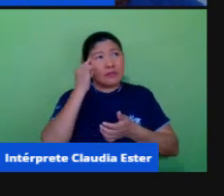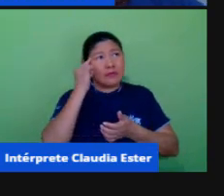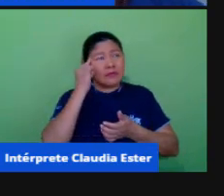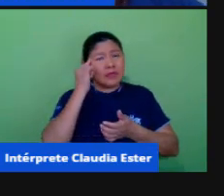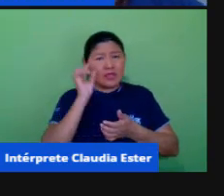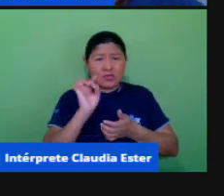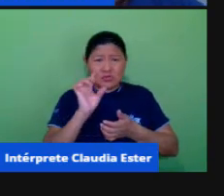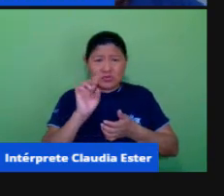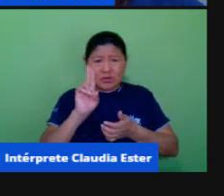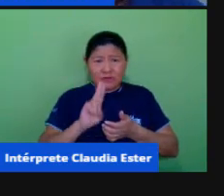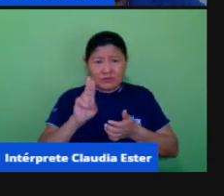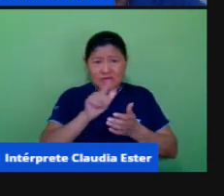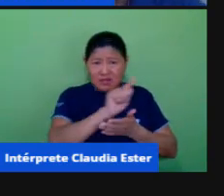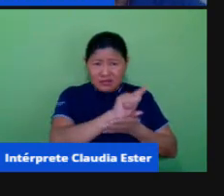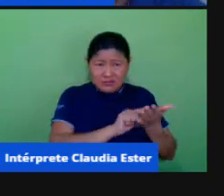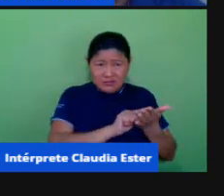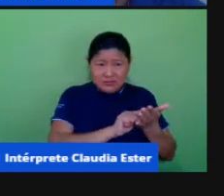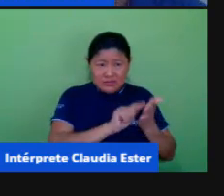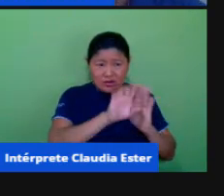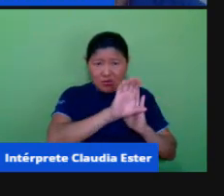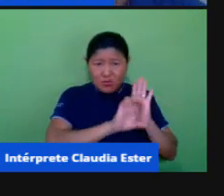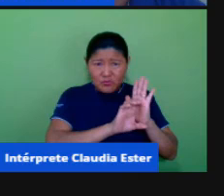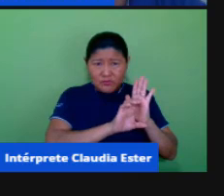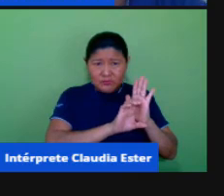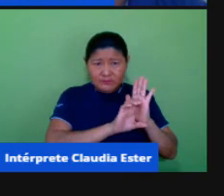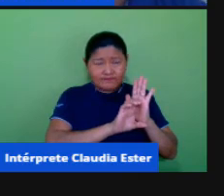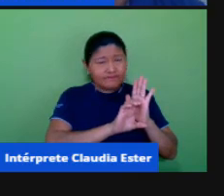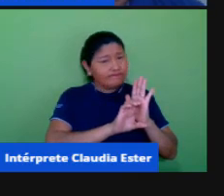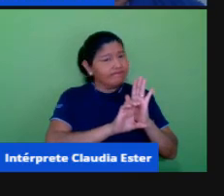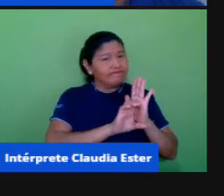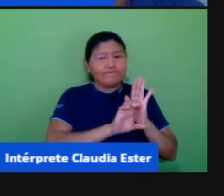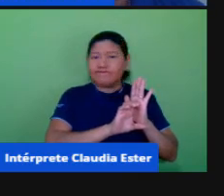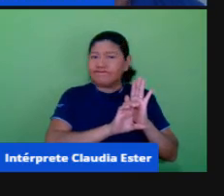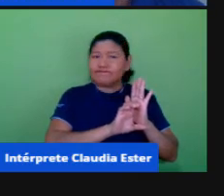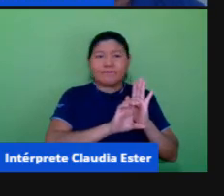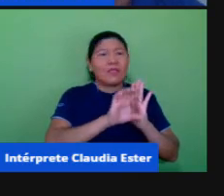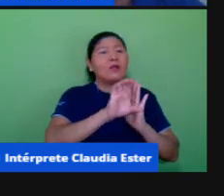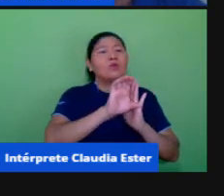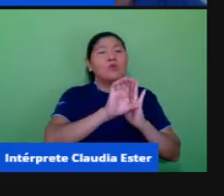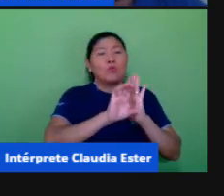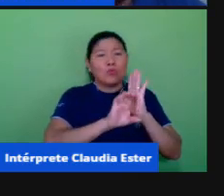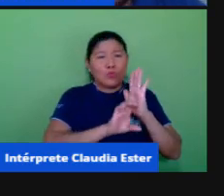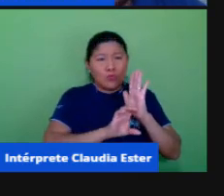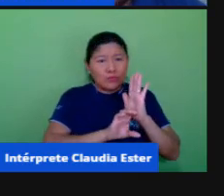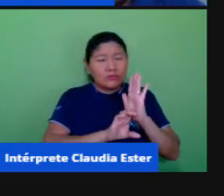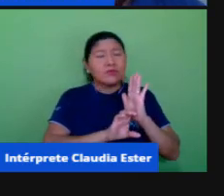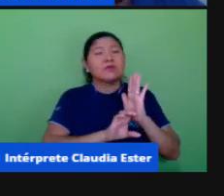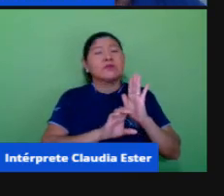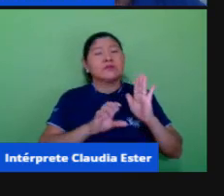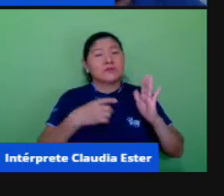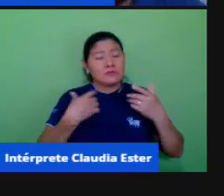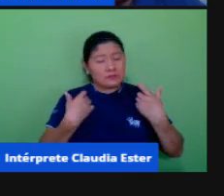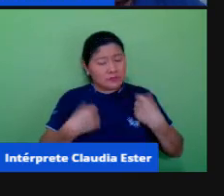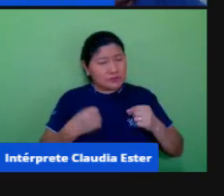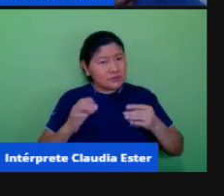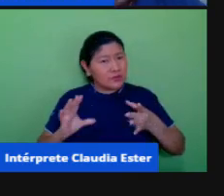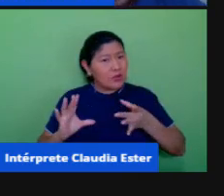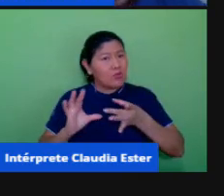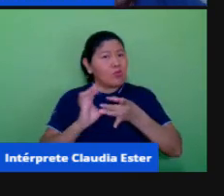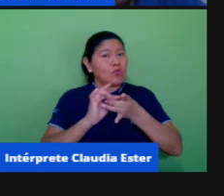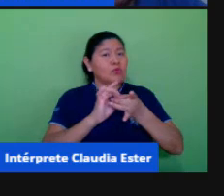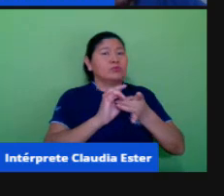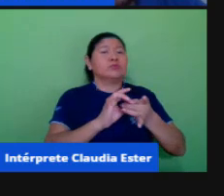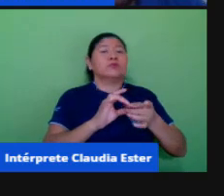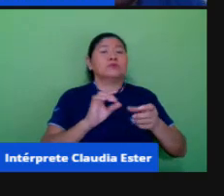lista de conteúdos. Você trabalha com conteúdo de forma contextualizada. E isso